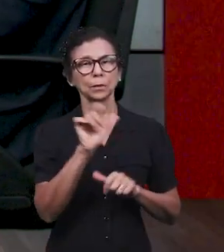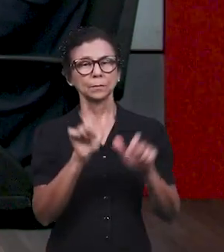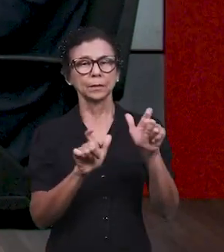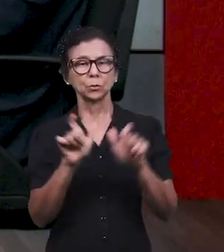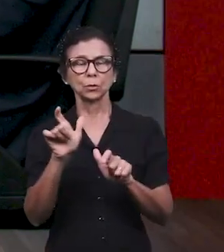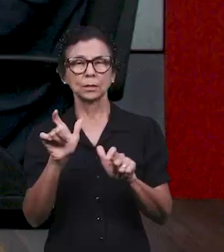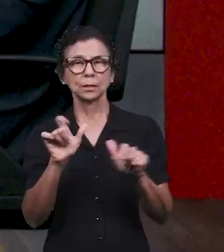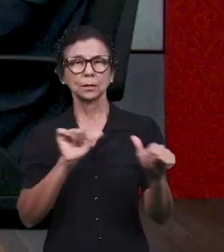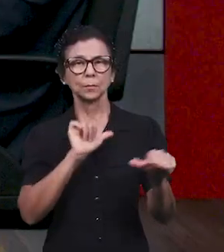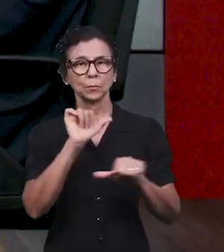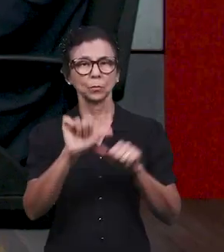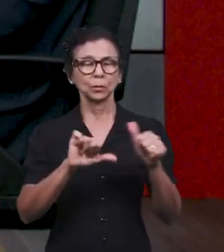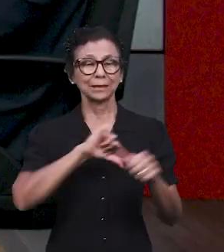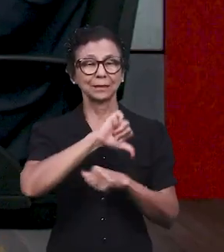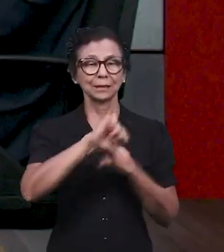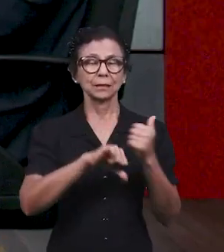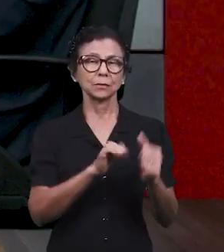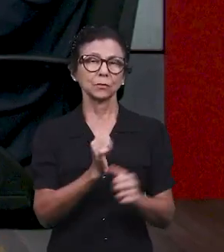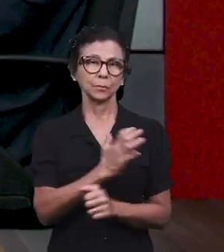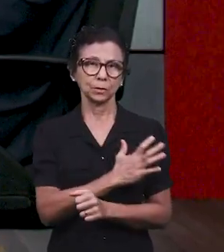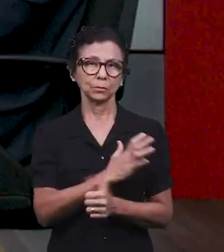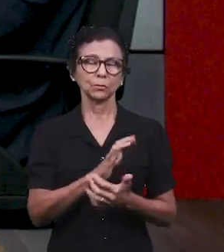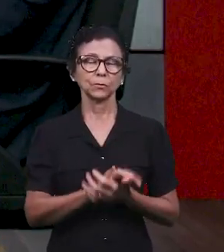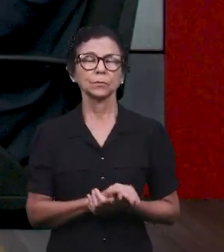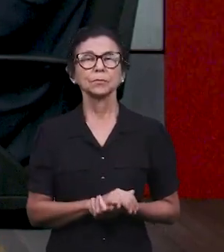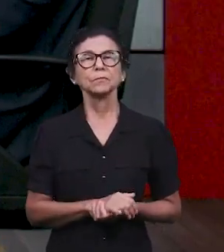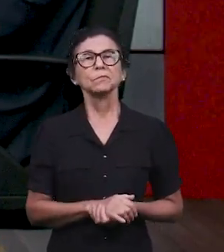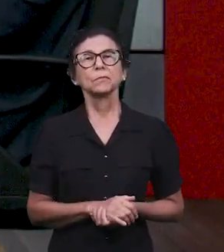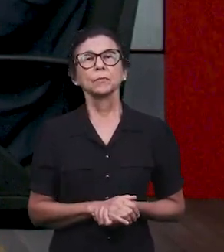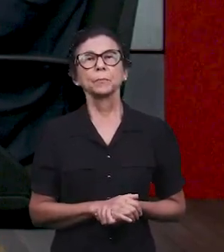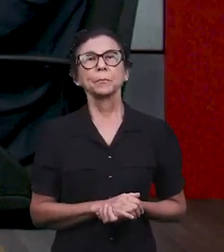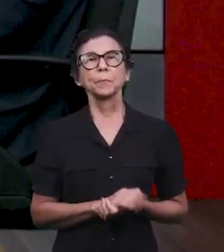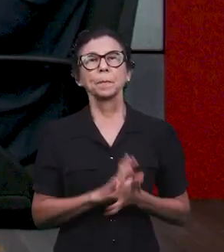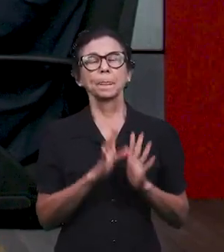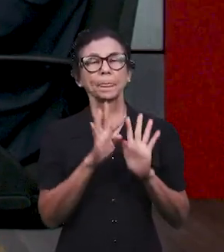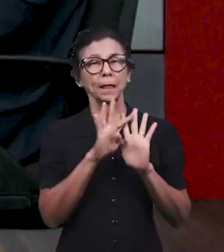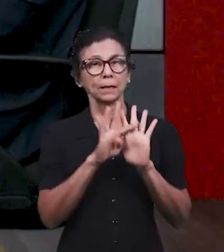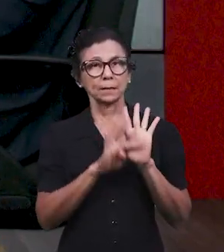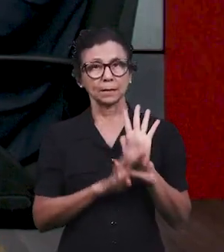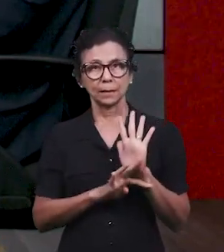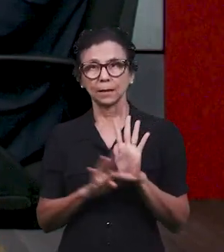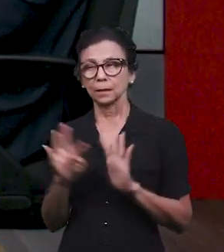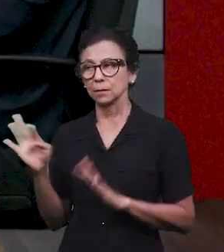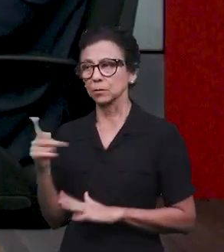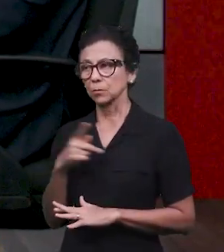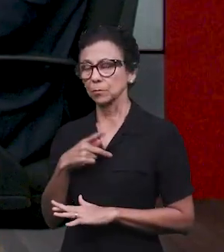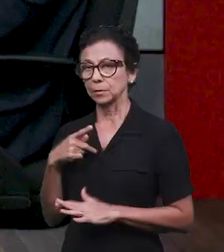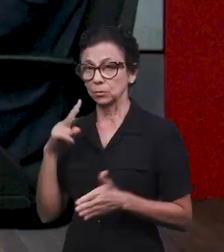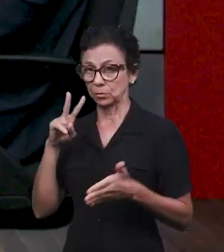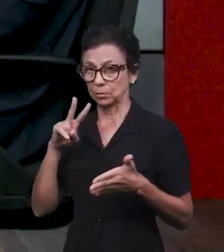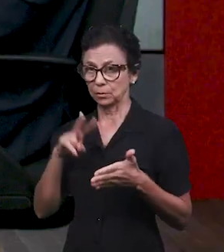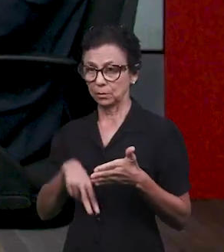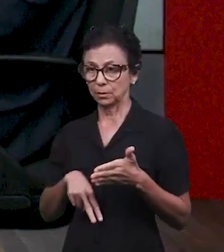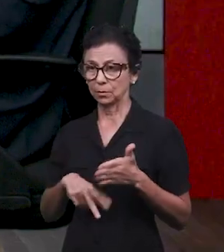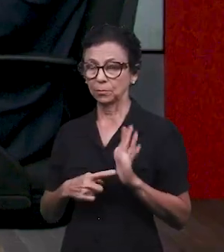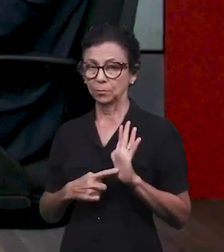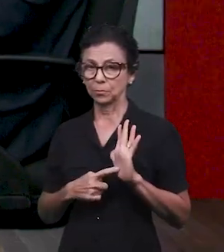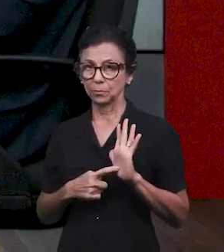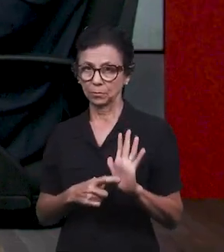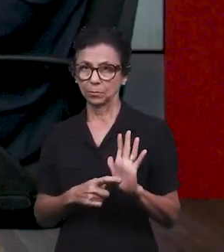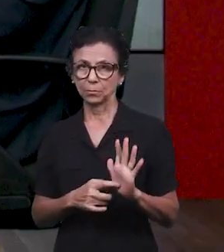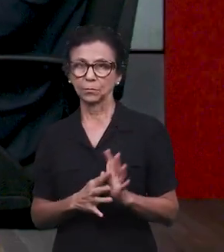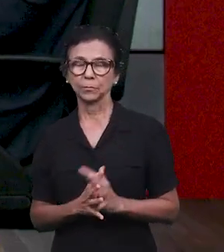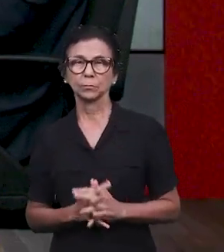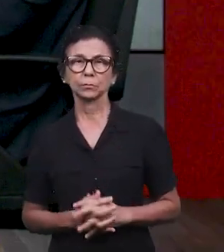comentário. Meus queridos, esse texto que o pastor Juliano acabou de ler,